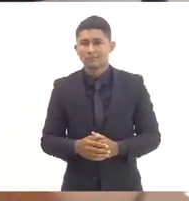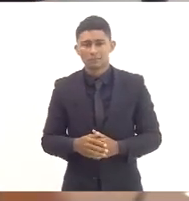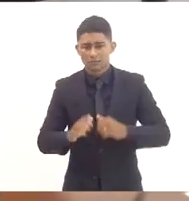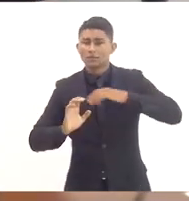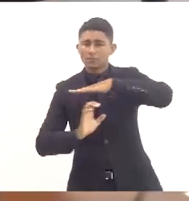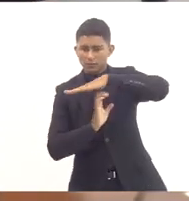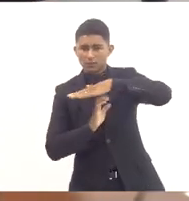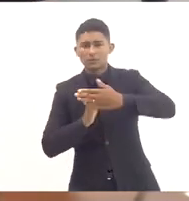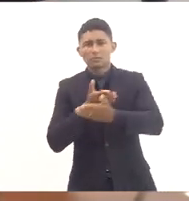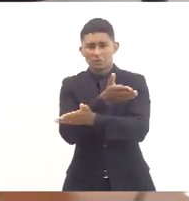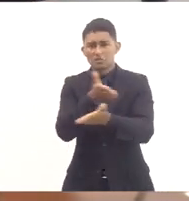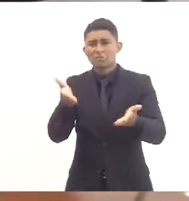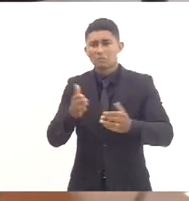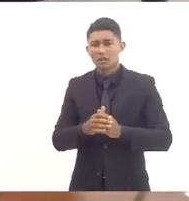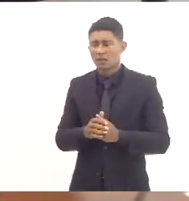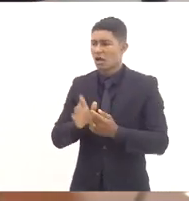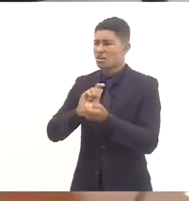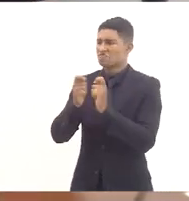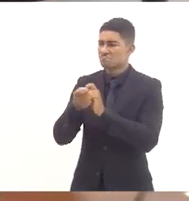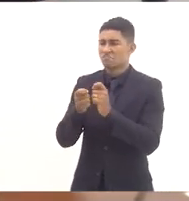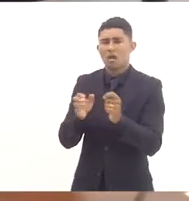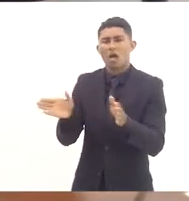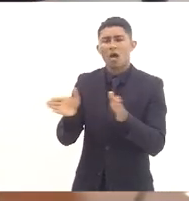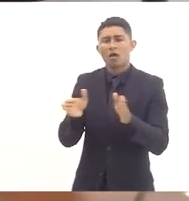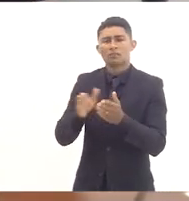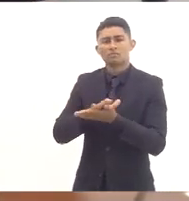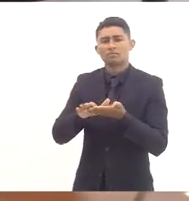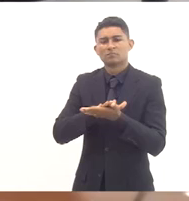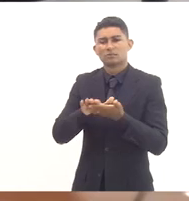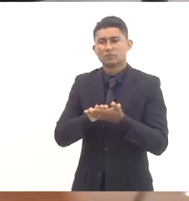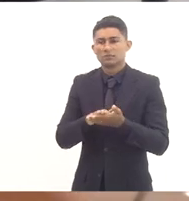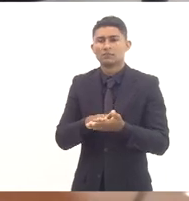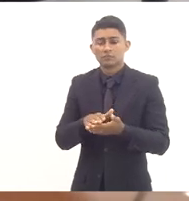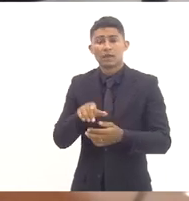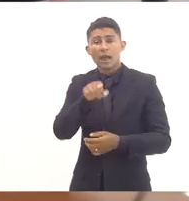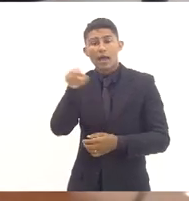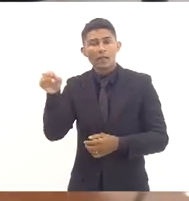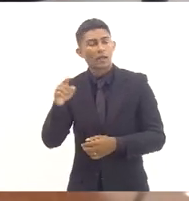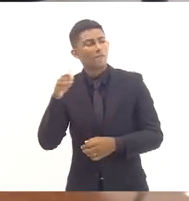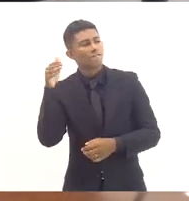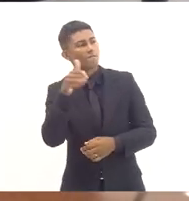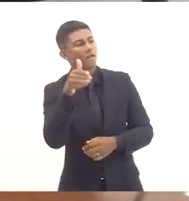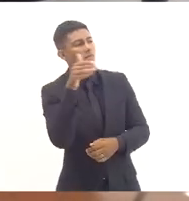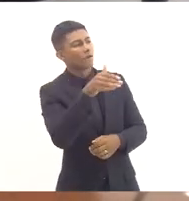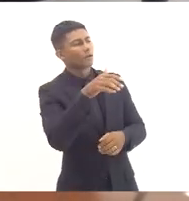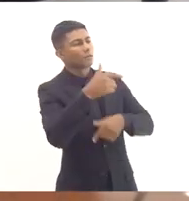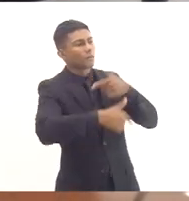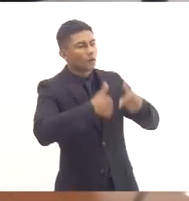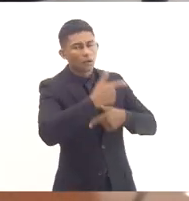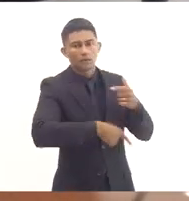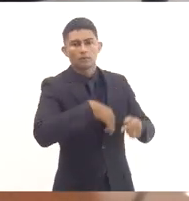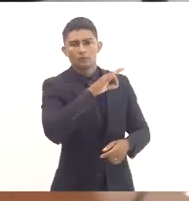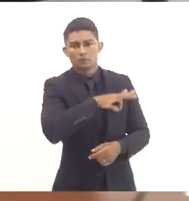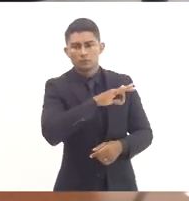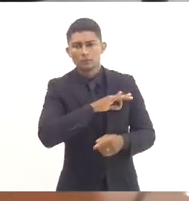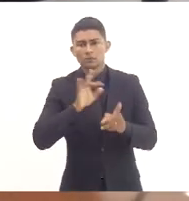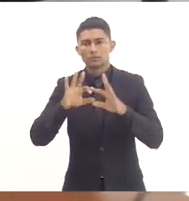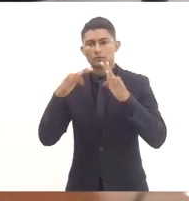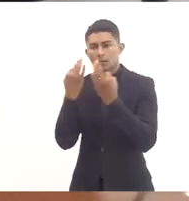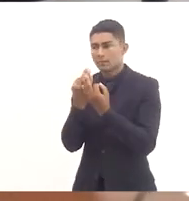o seu sustento ou até mesmo ajudar a família é a gente tem pessoas que